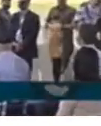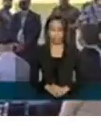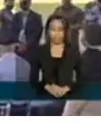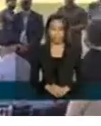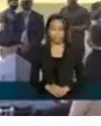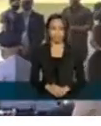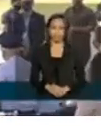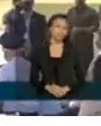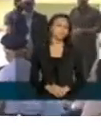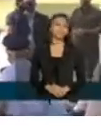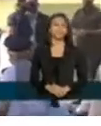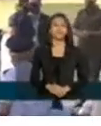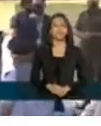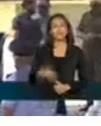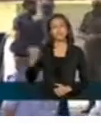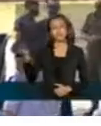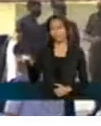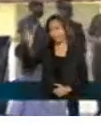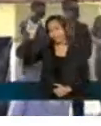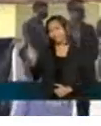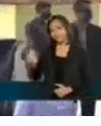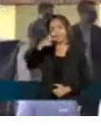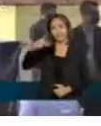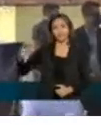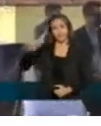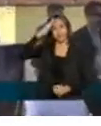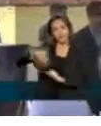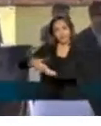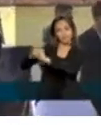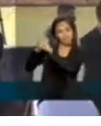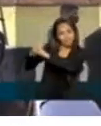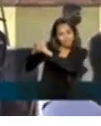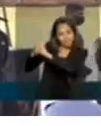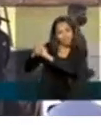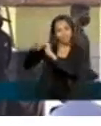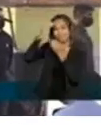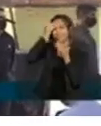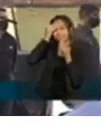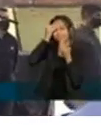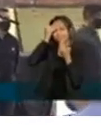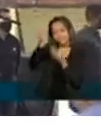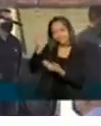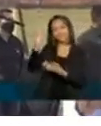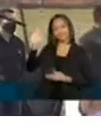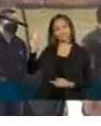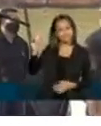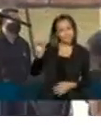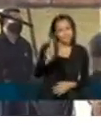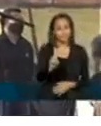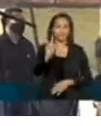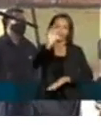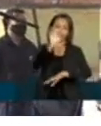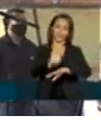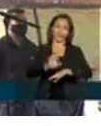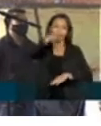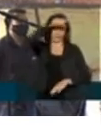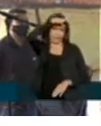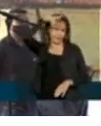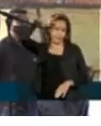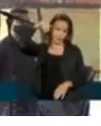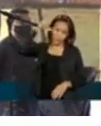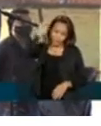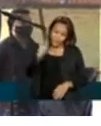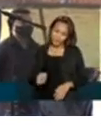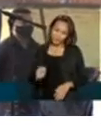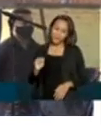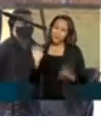Saudar nosso presidente Jair Bolsonaro, agradecer a sua presença no Mato Grosso do Sul, em especial aqui na nossa